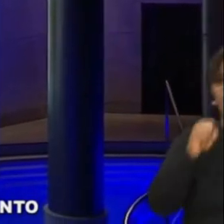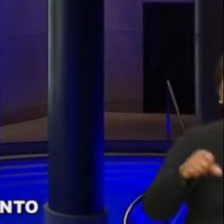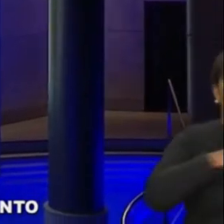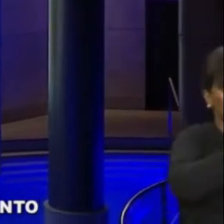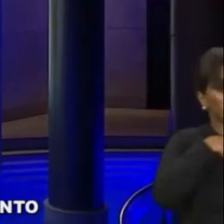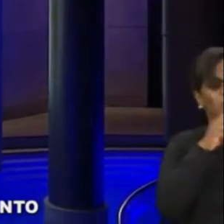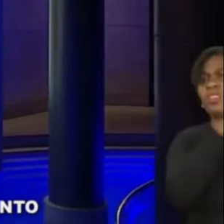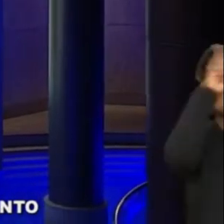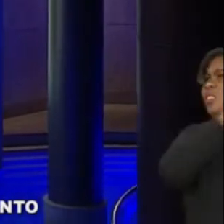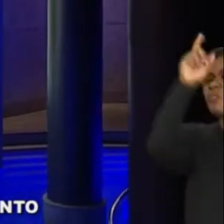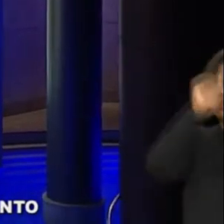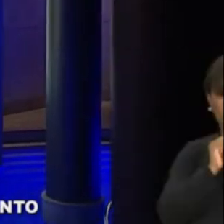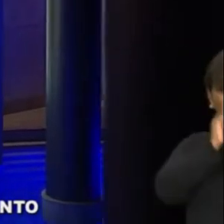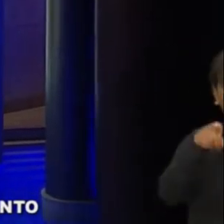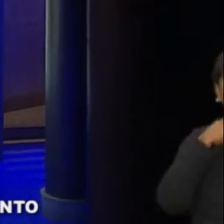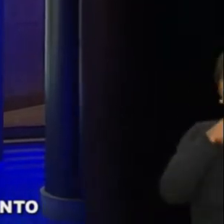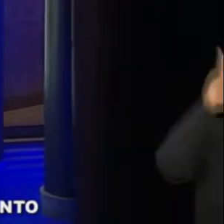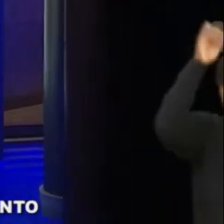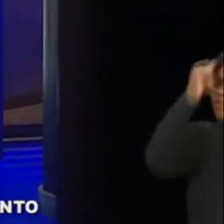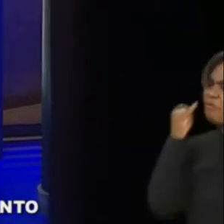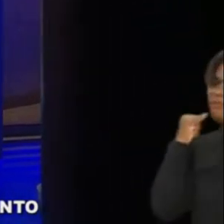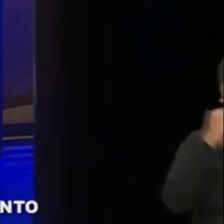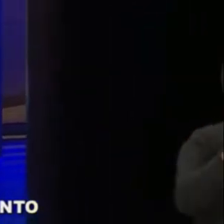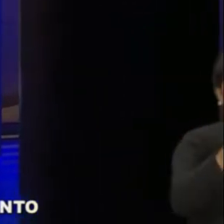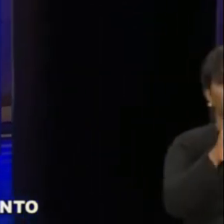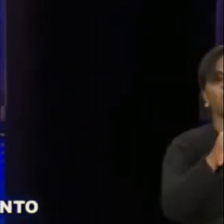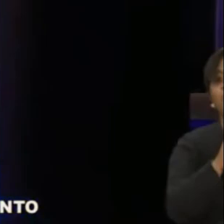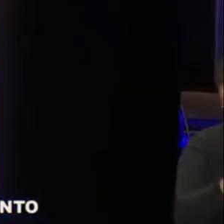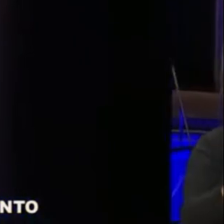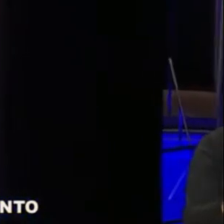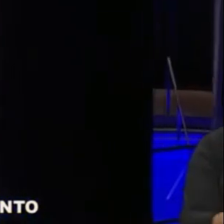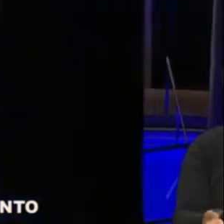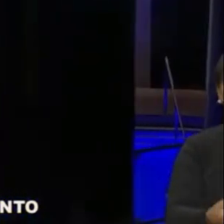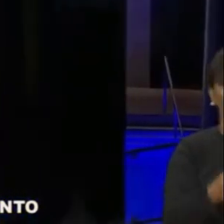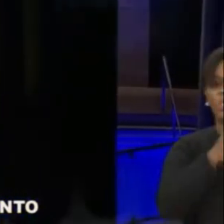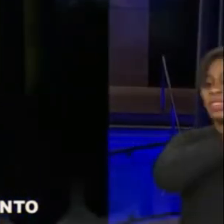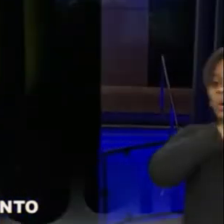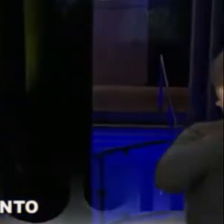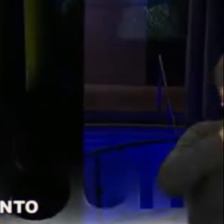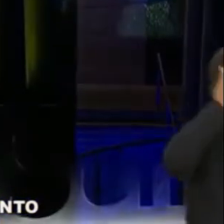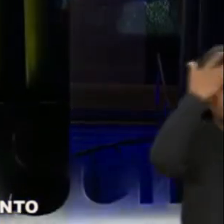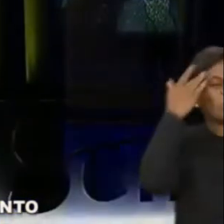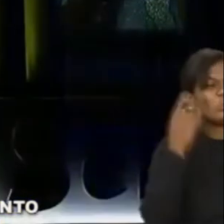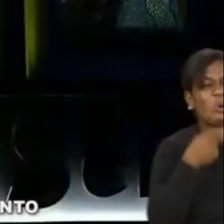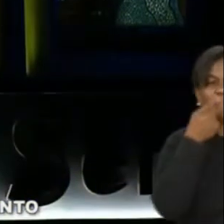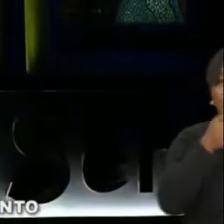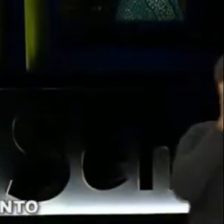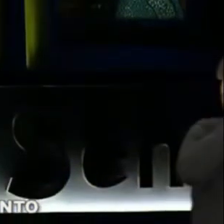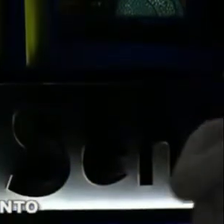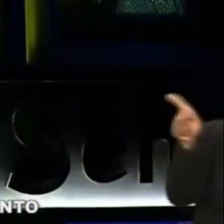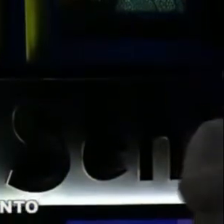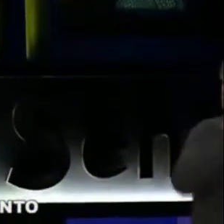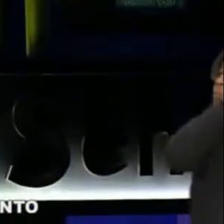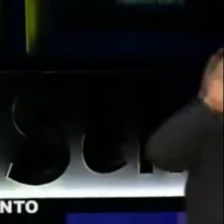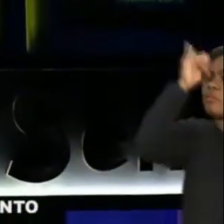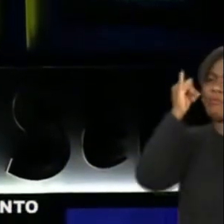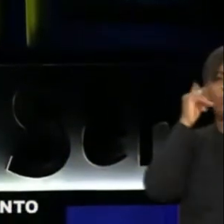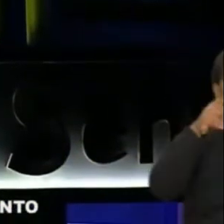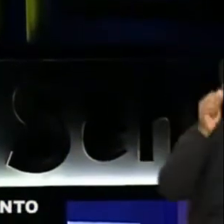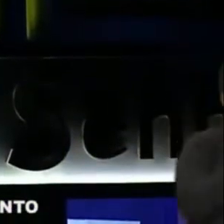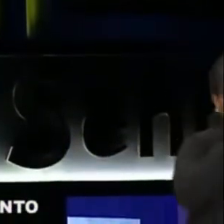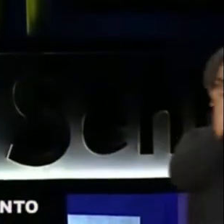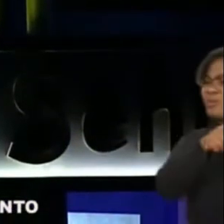é contigo, ele fala com você. Não é o homem que fala, ele está dizendo: eu sou